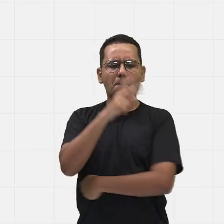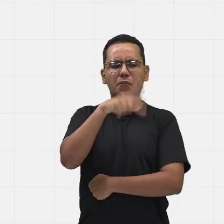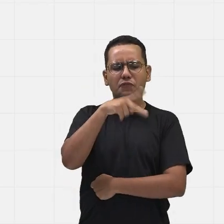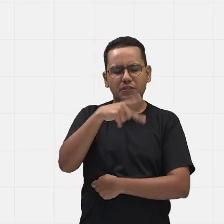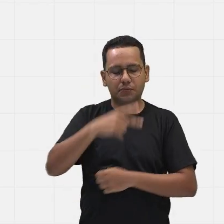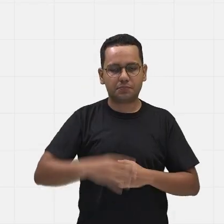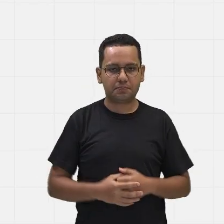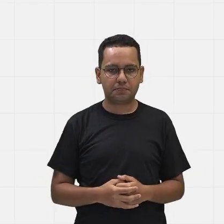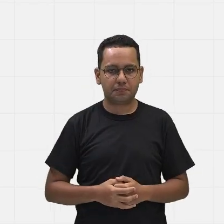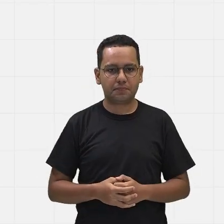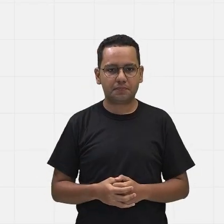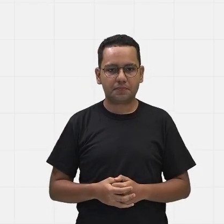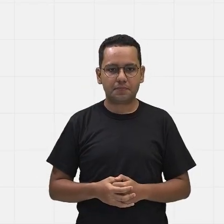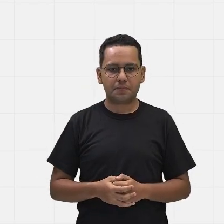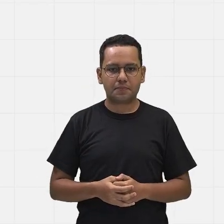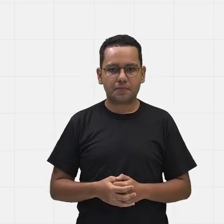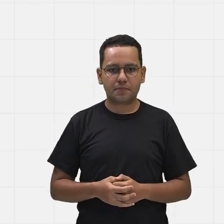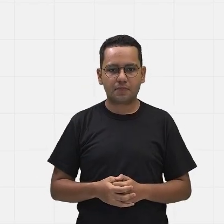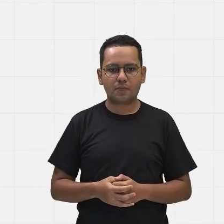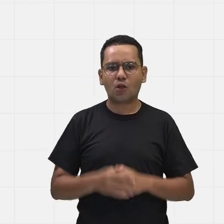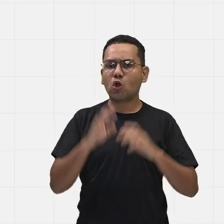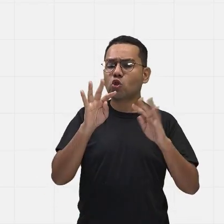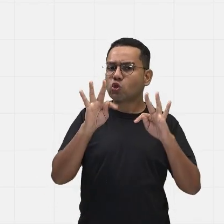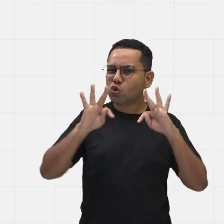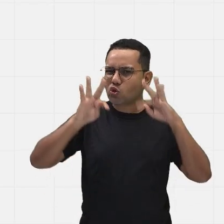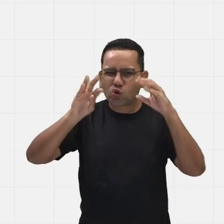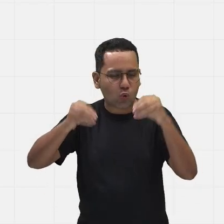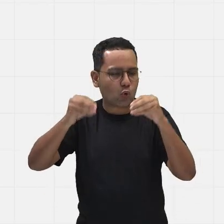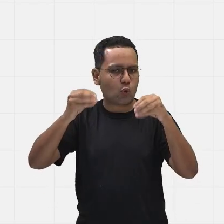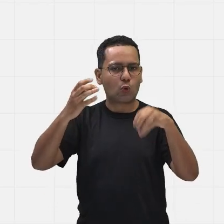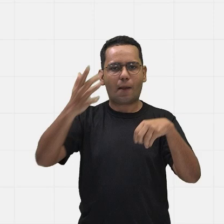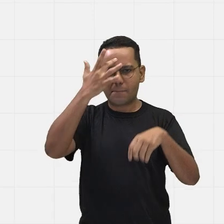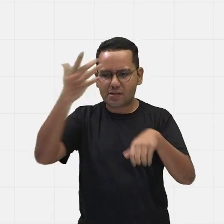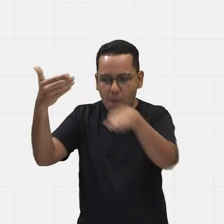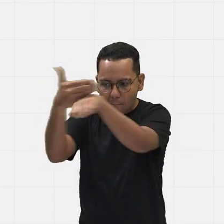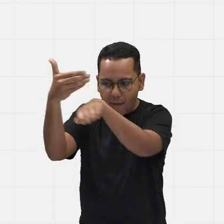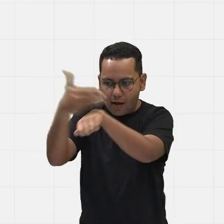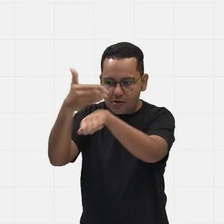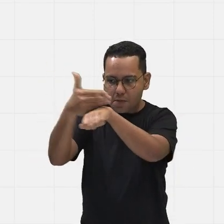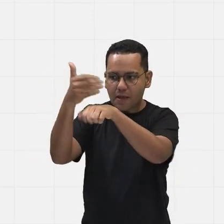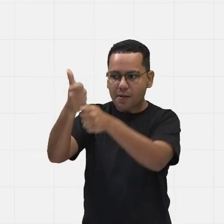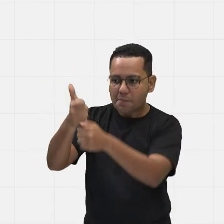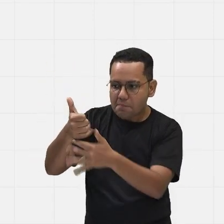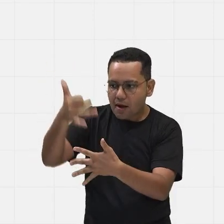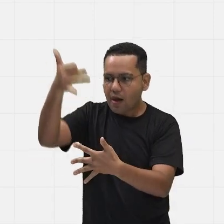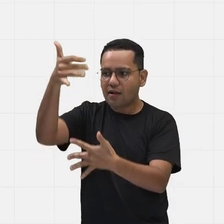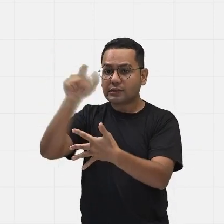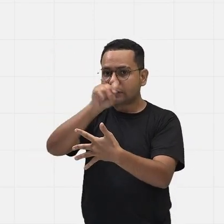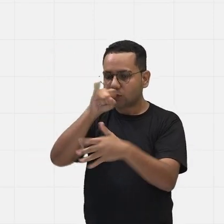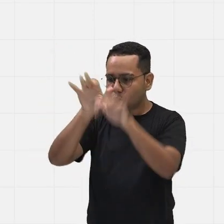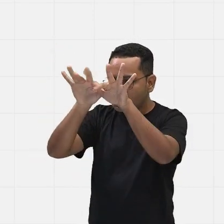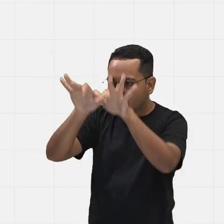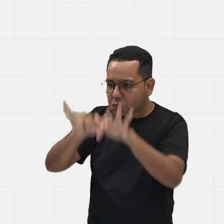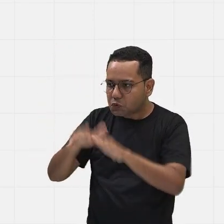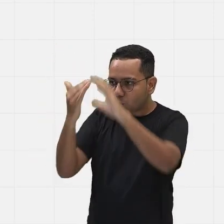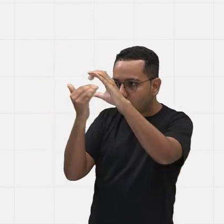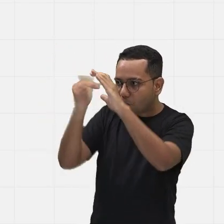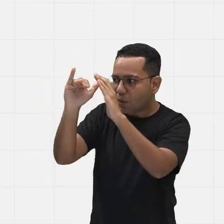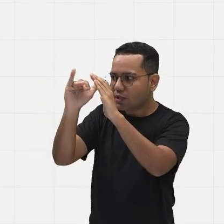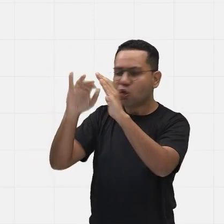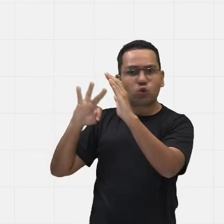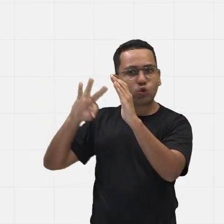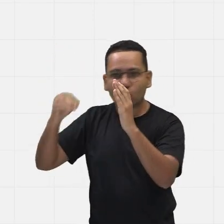que estão naquele canal assistindo a sua aula, ela vai visualizar. Tá bom? A gente pede cuidado